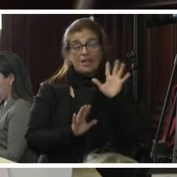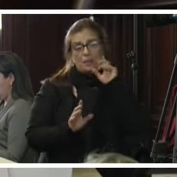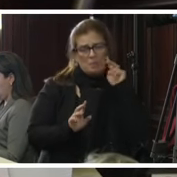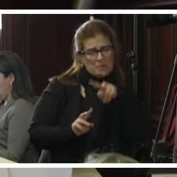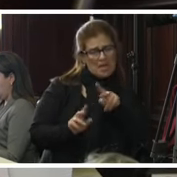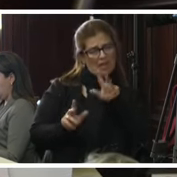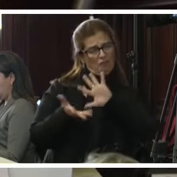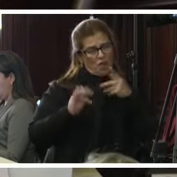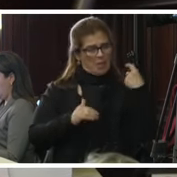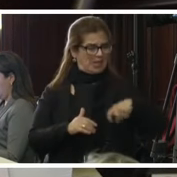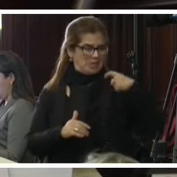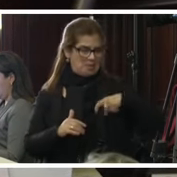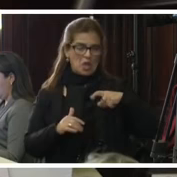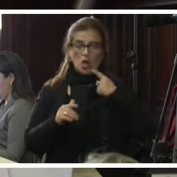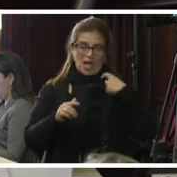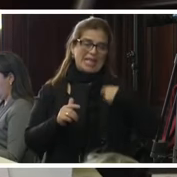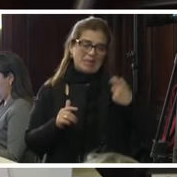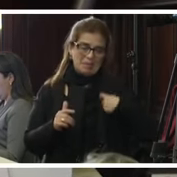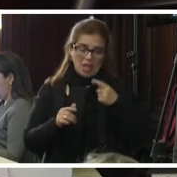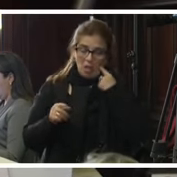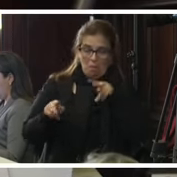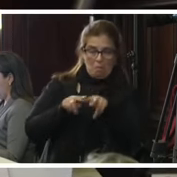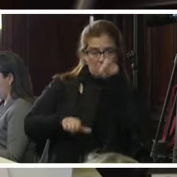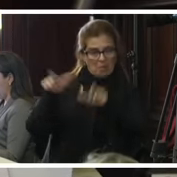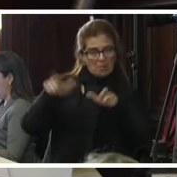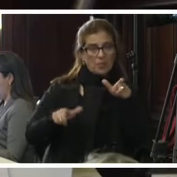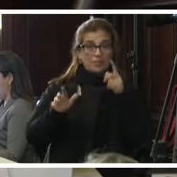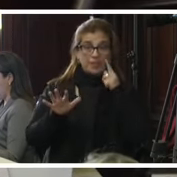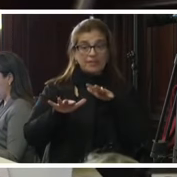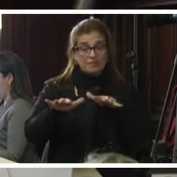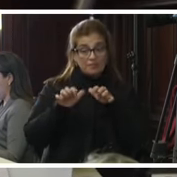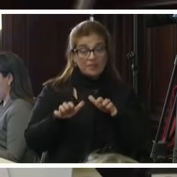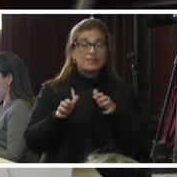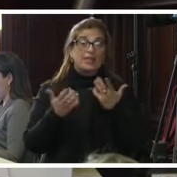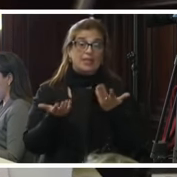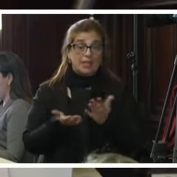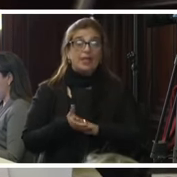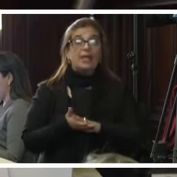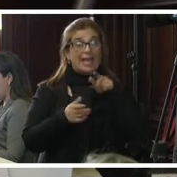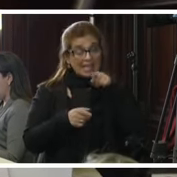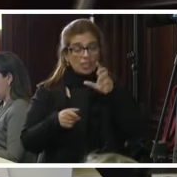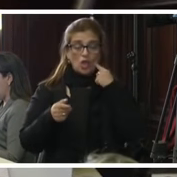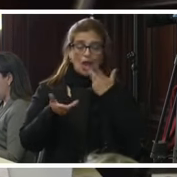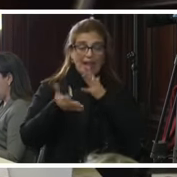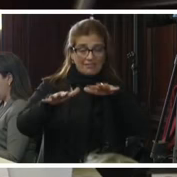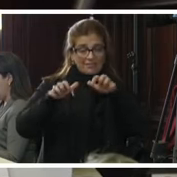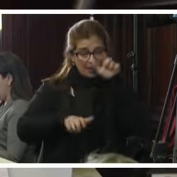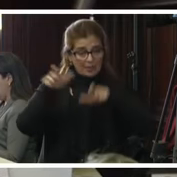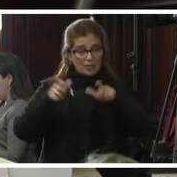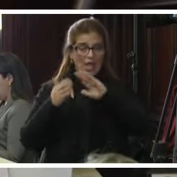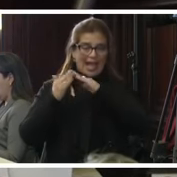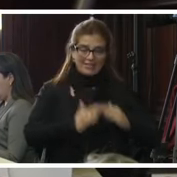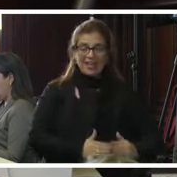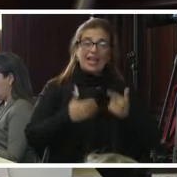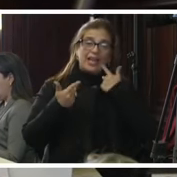interesse público. A militarização da vida dos moradores de favelas tem sido também uma característica cada vez mais acentuada.